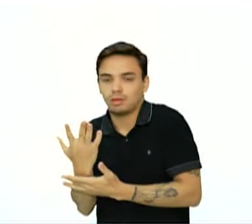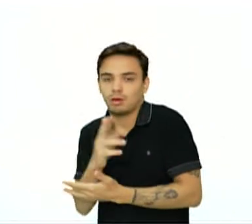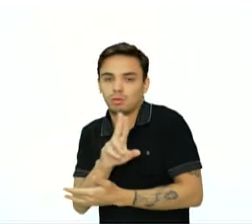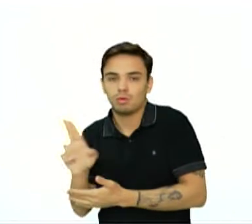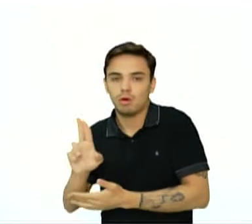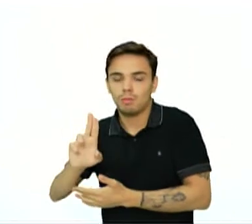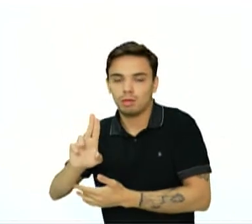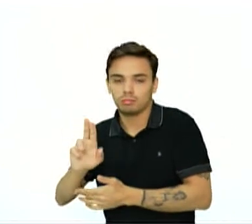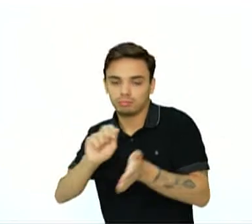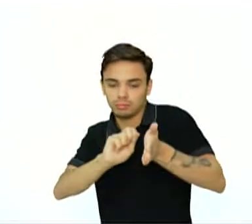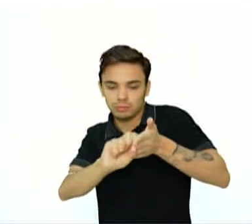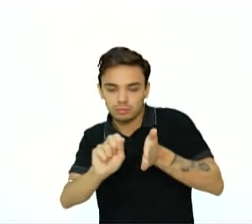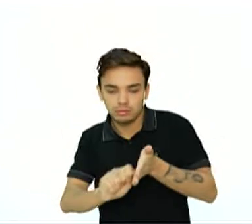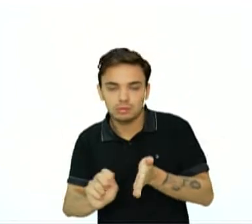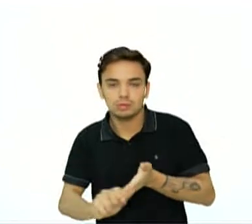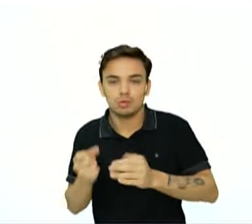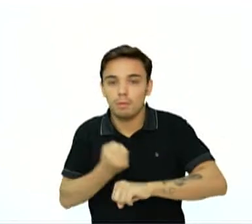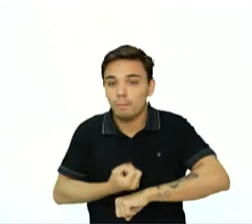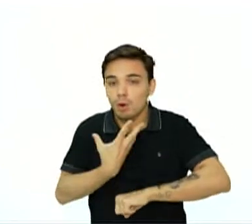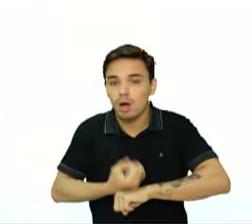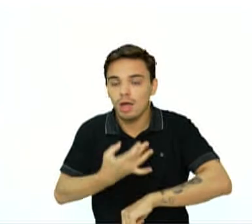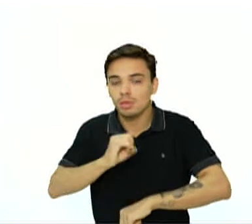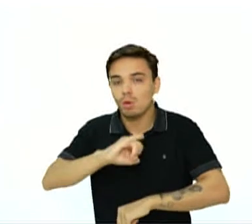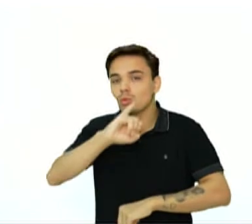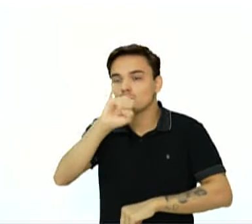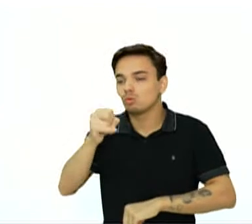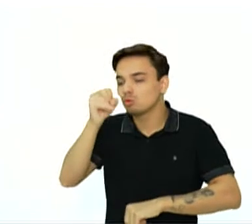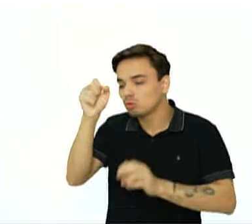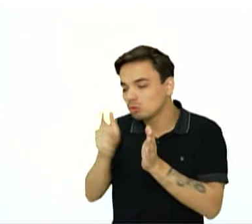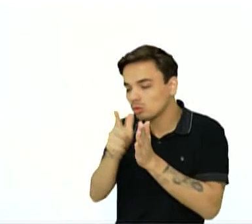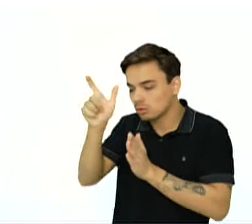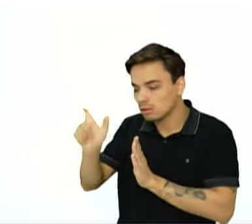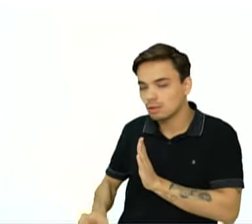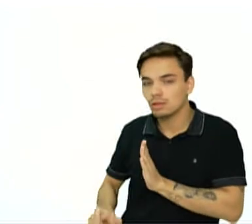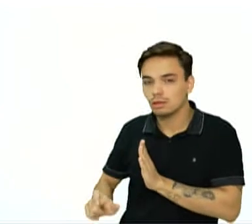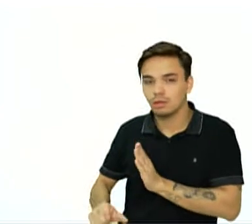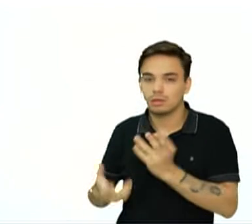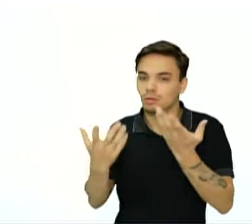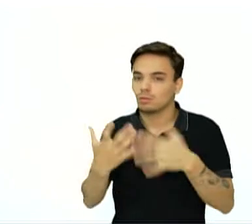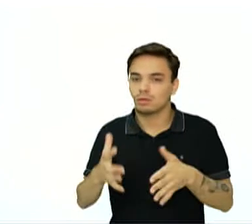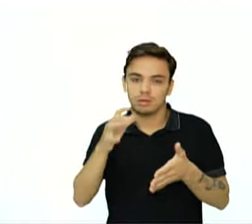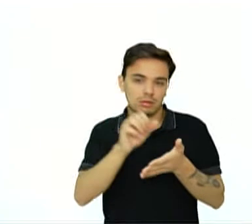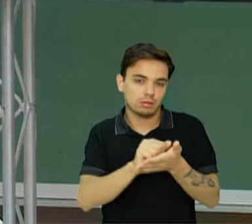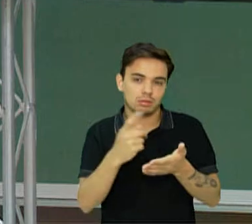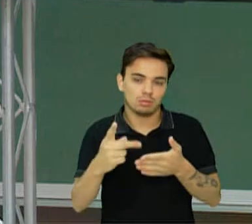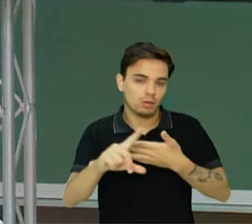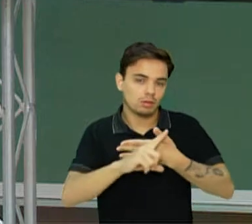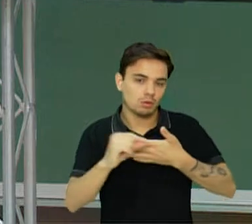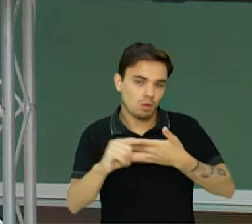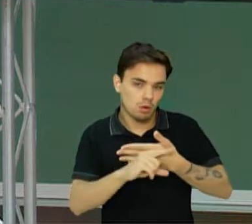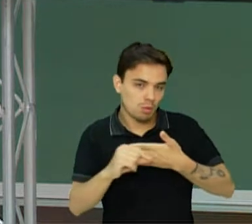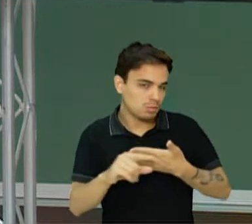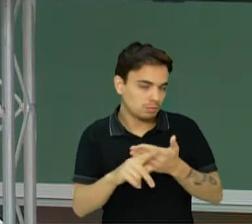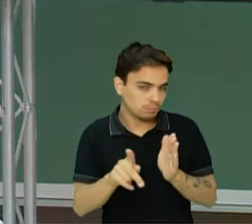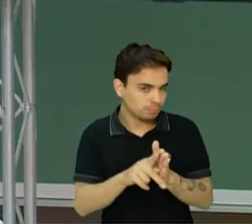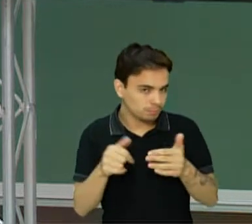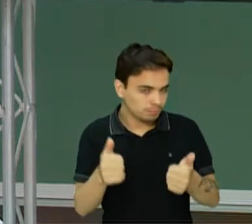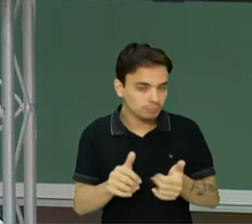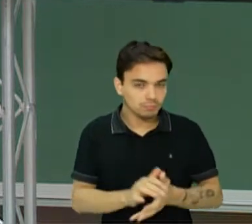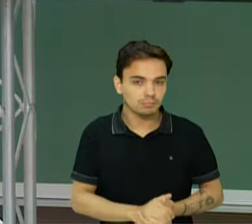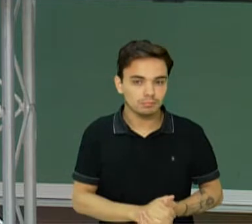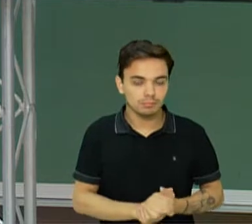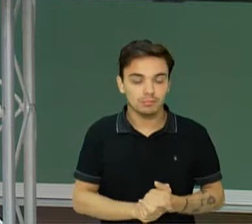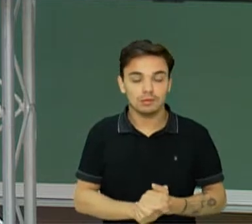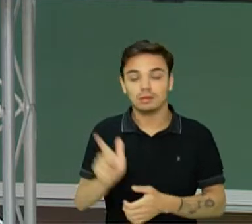um poeta ou um jornalista que não queria ou não possa assinar as suas próprias obras. Então, principalmente assim